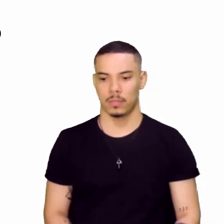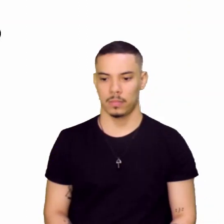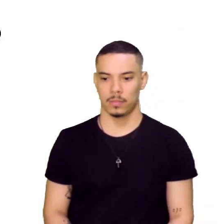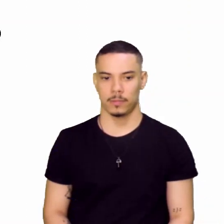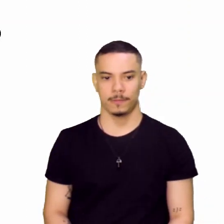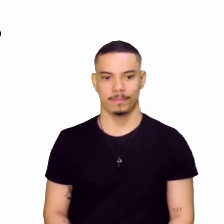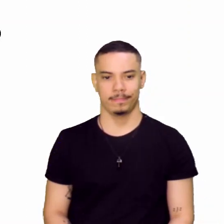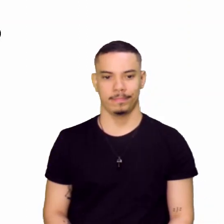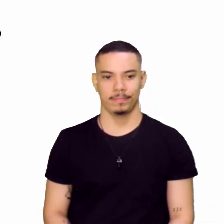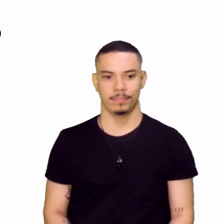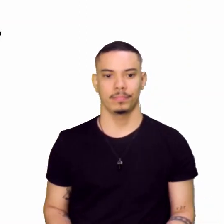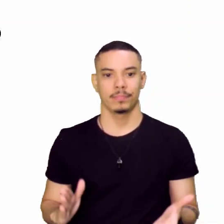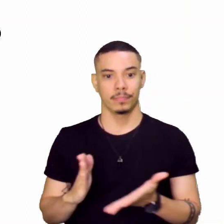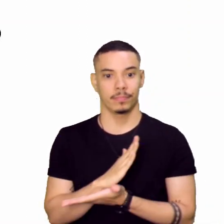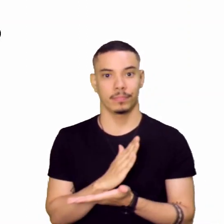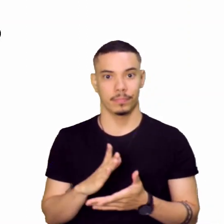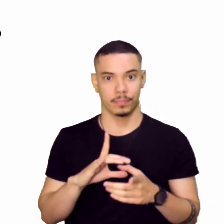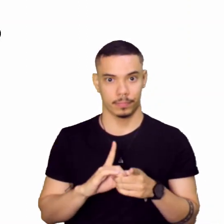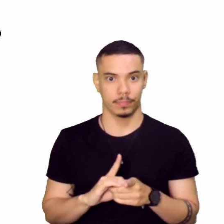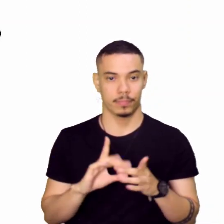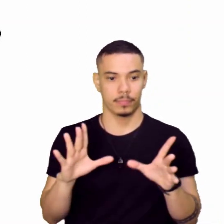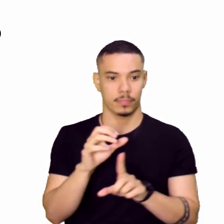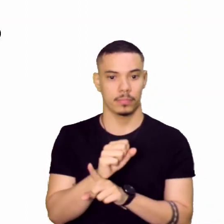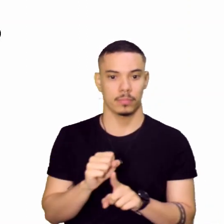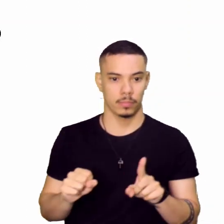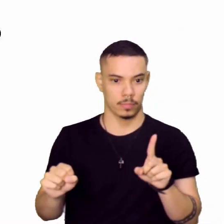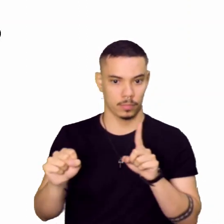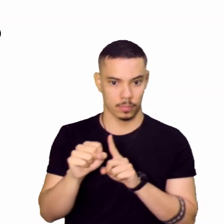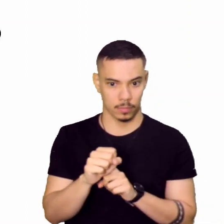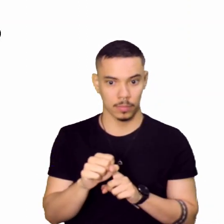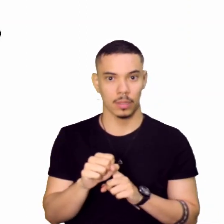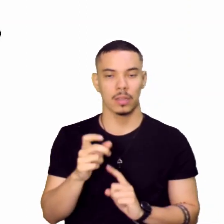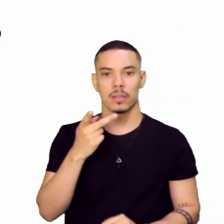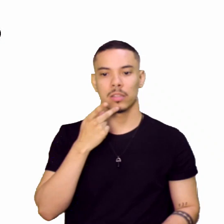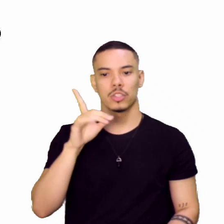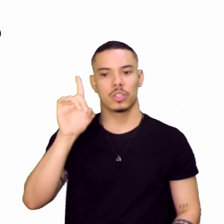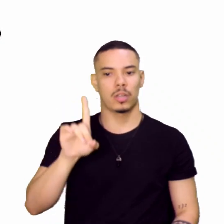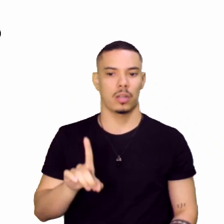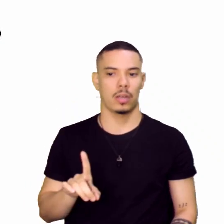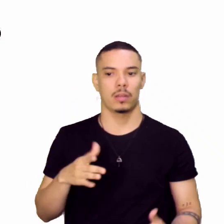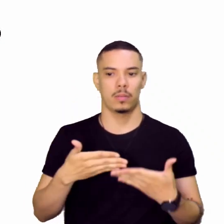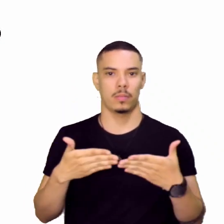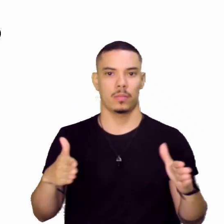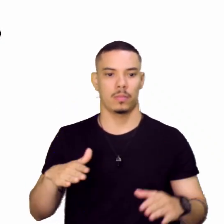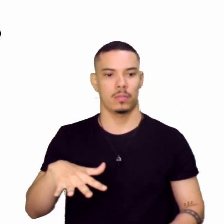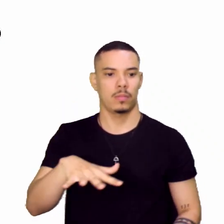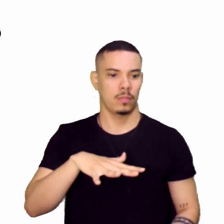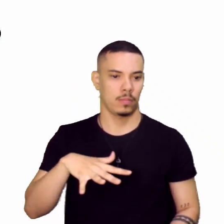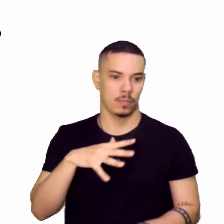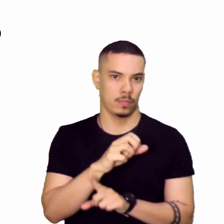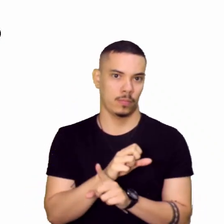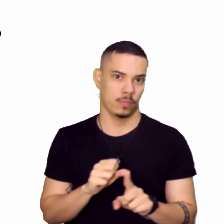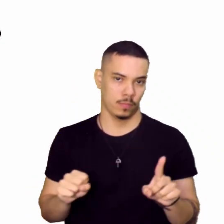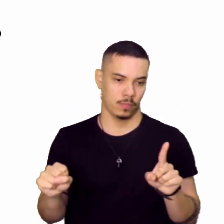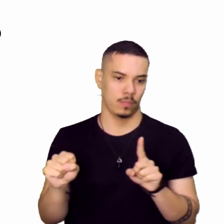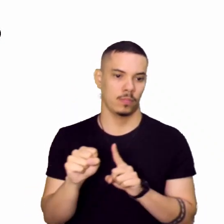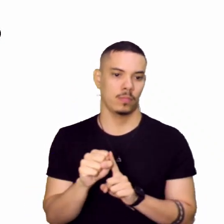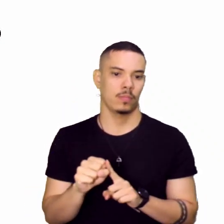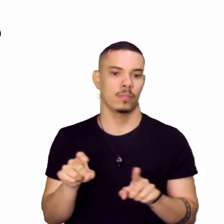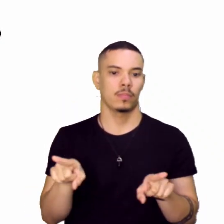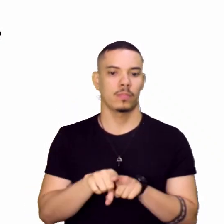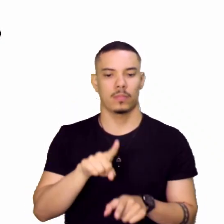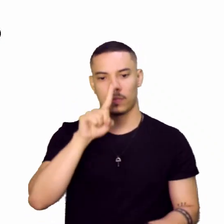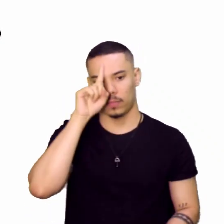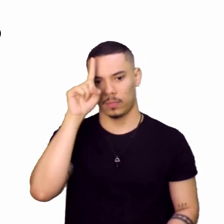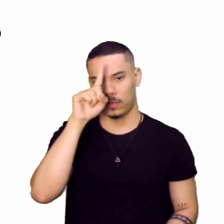traços da Democracia a sociedade democrática democrática institui direitos pela abertura do campo social criação